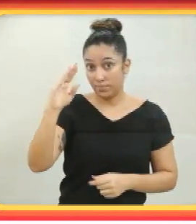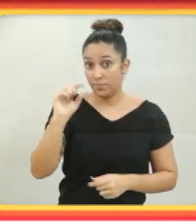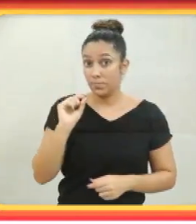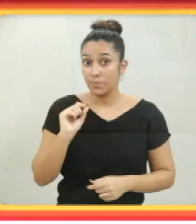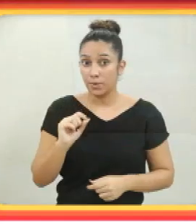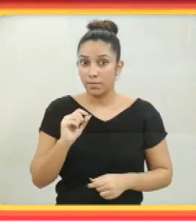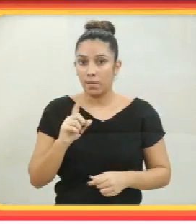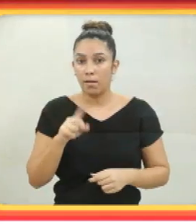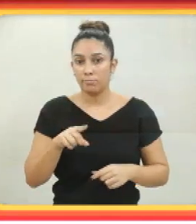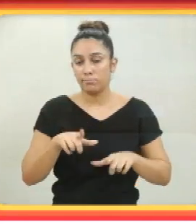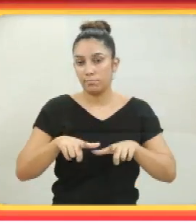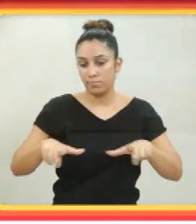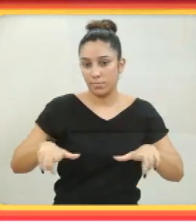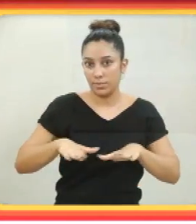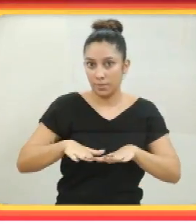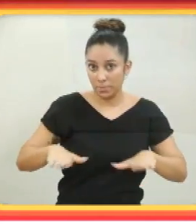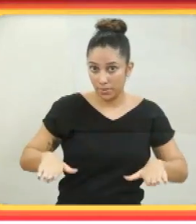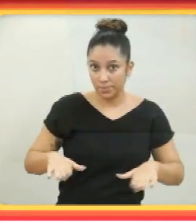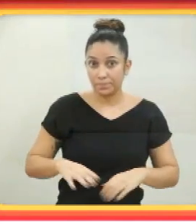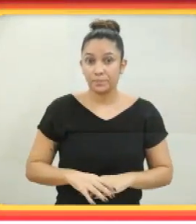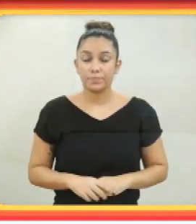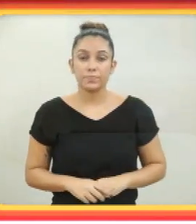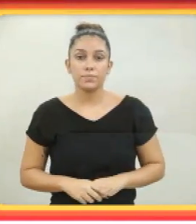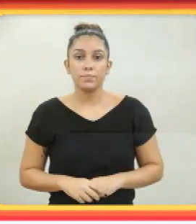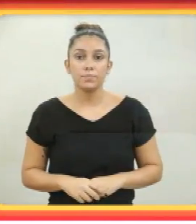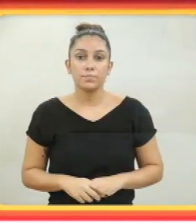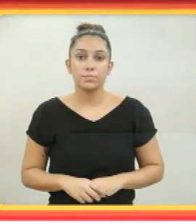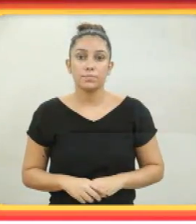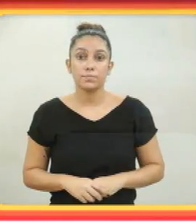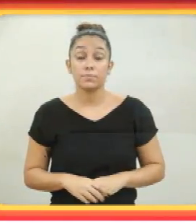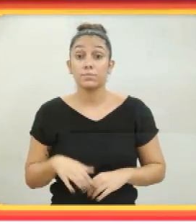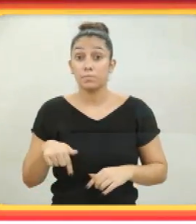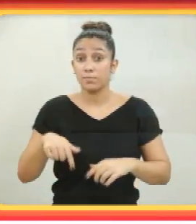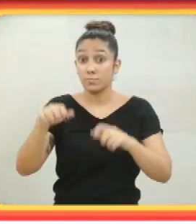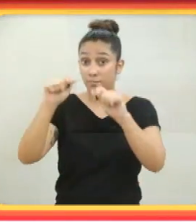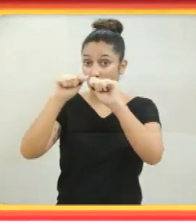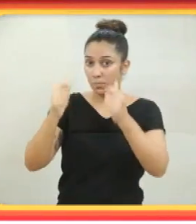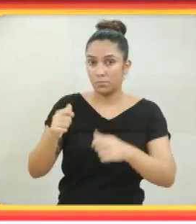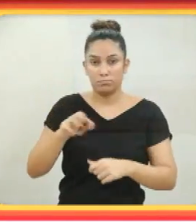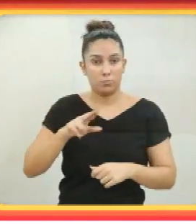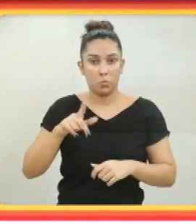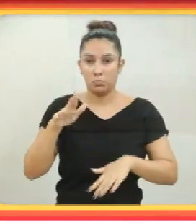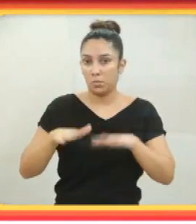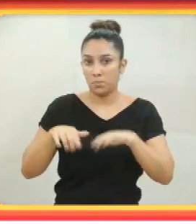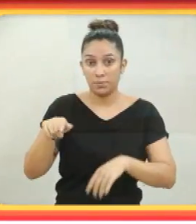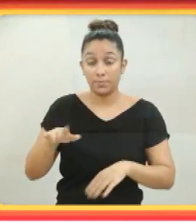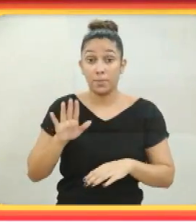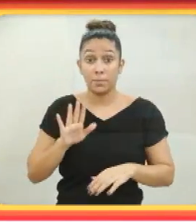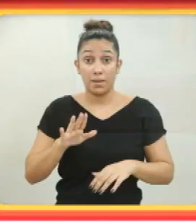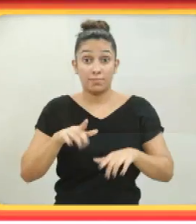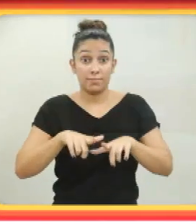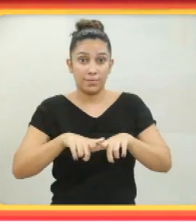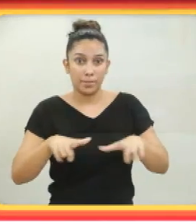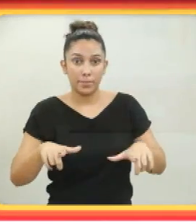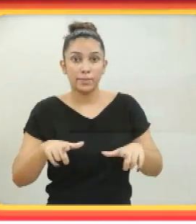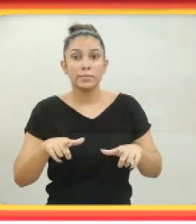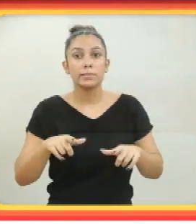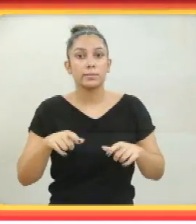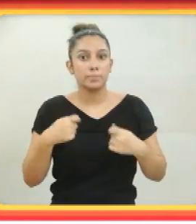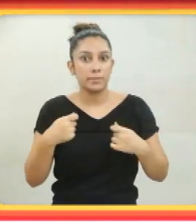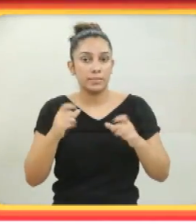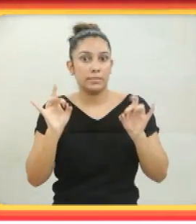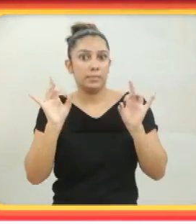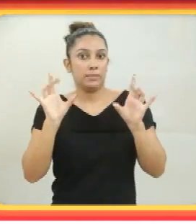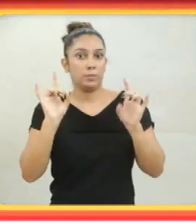o material do qual eu disponho para fazer meu trabalho, principalmente com os tapetes. A escultura